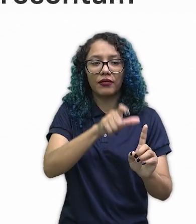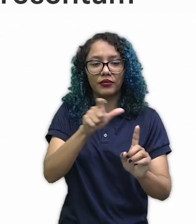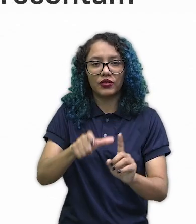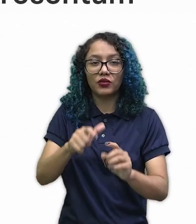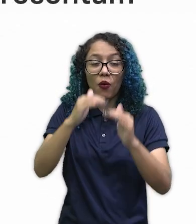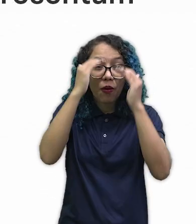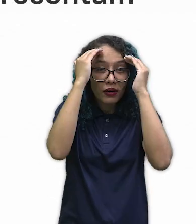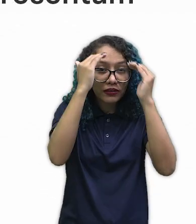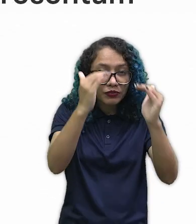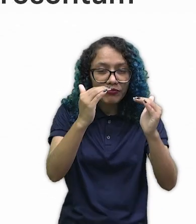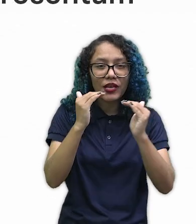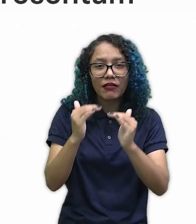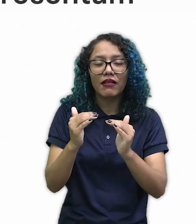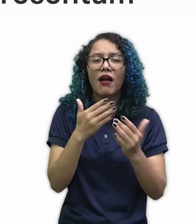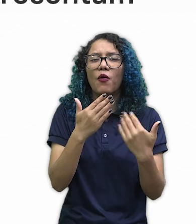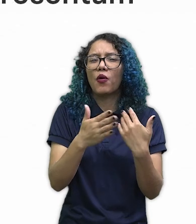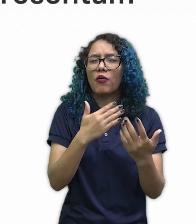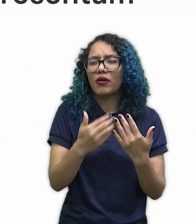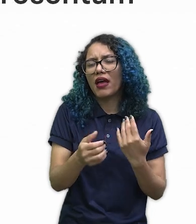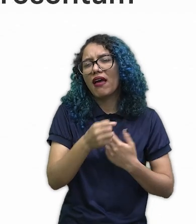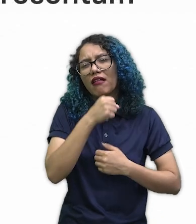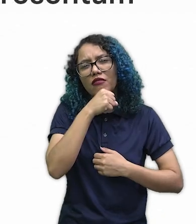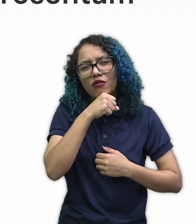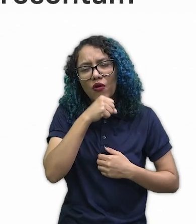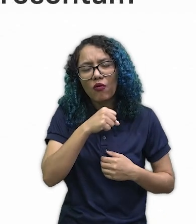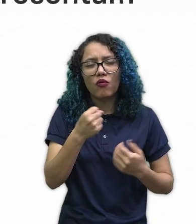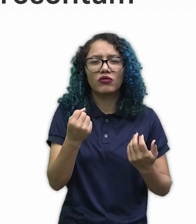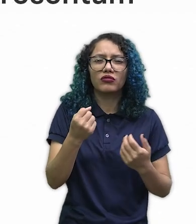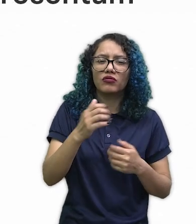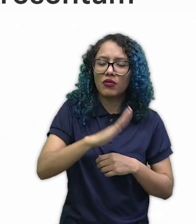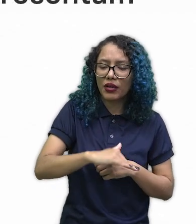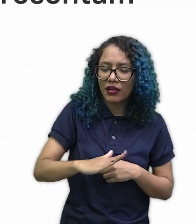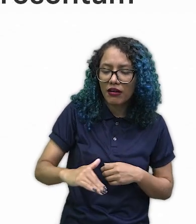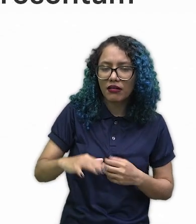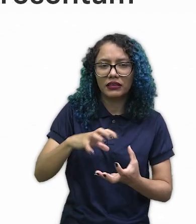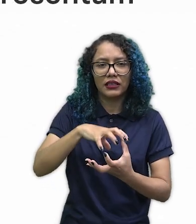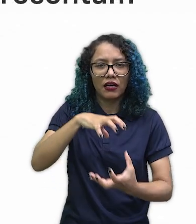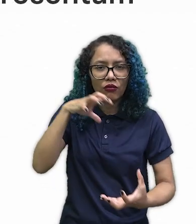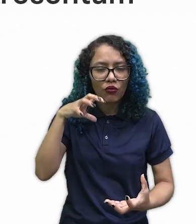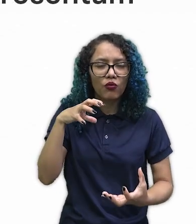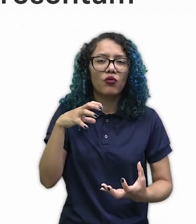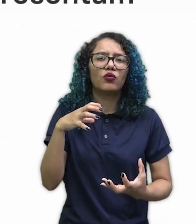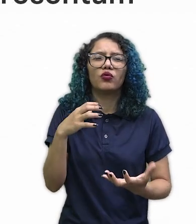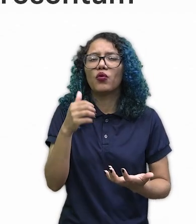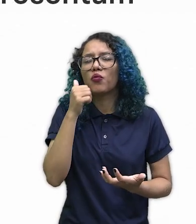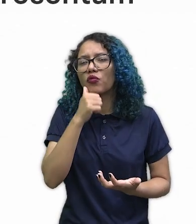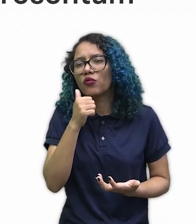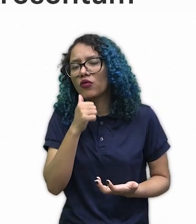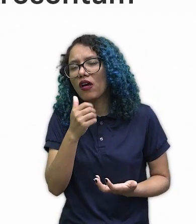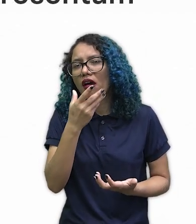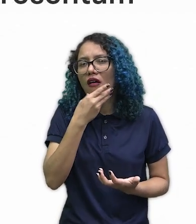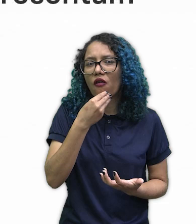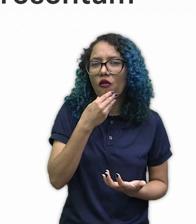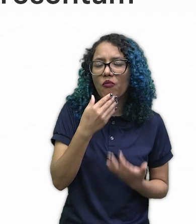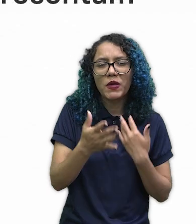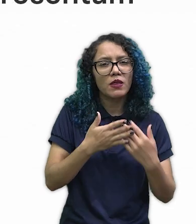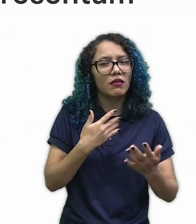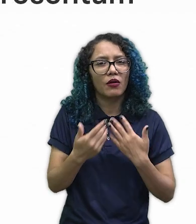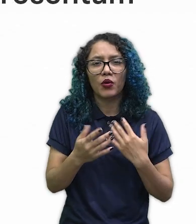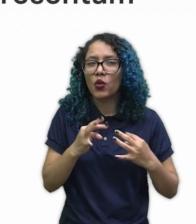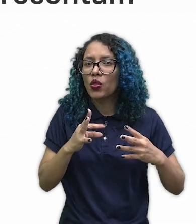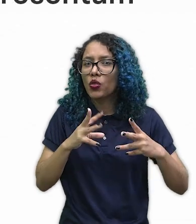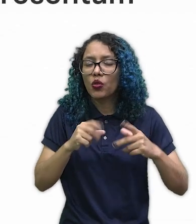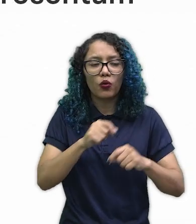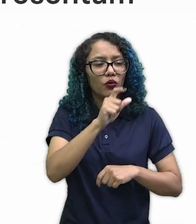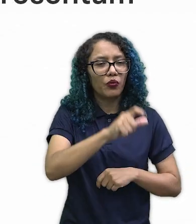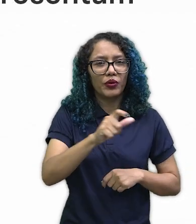respeitar qualquer pessoa, seja idoso, criança, adulto, mulher, homem, você enxerga